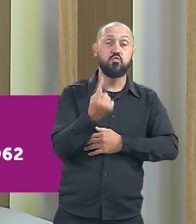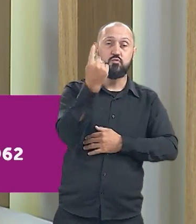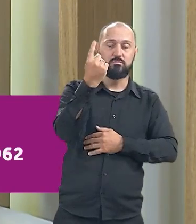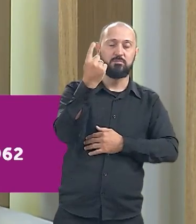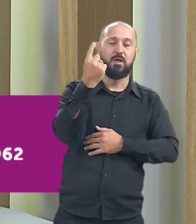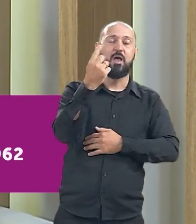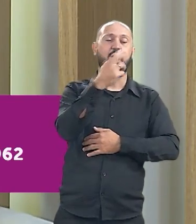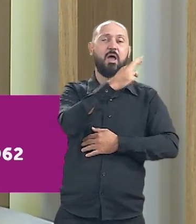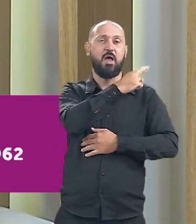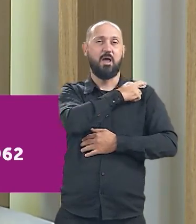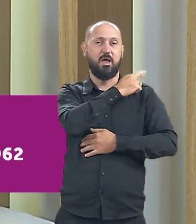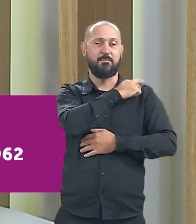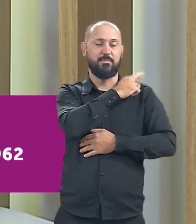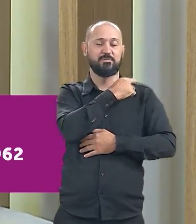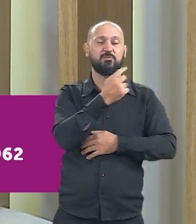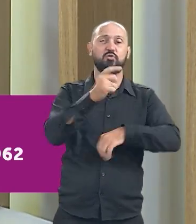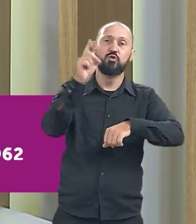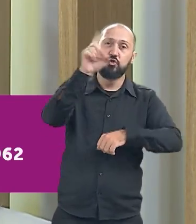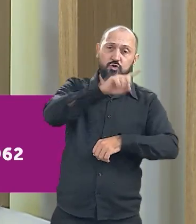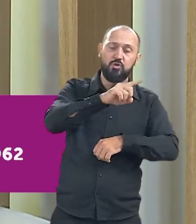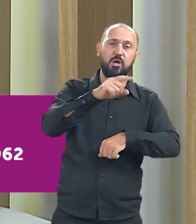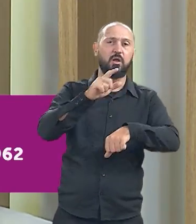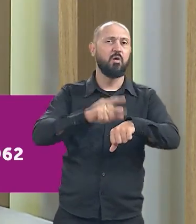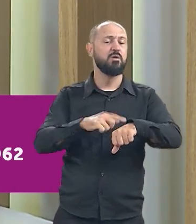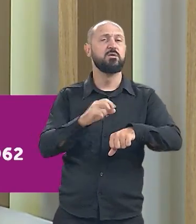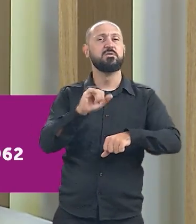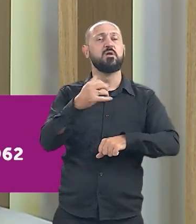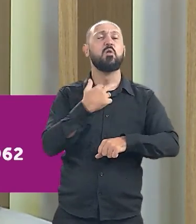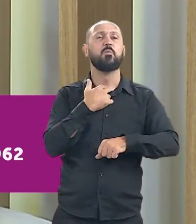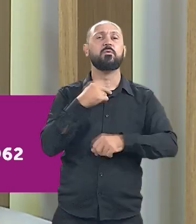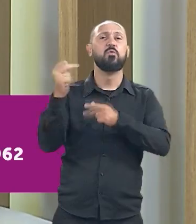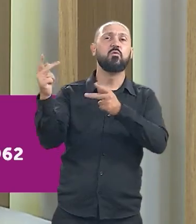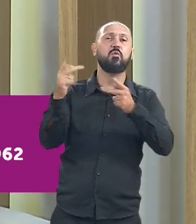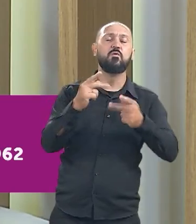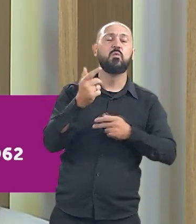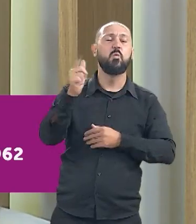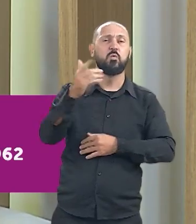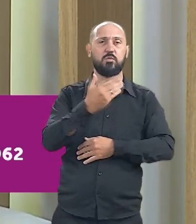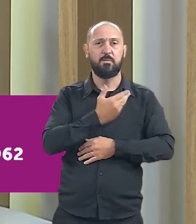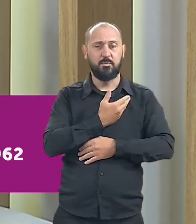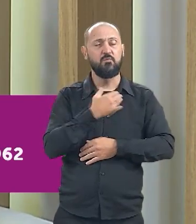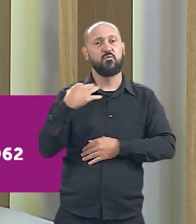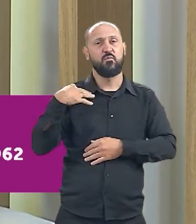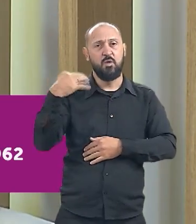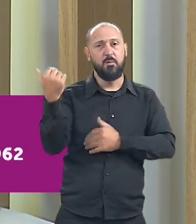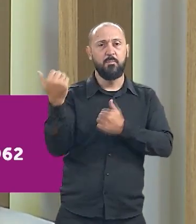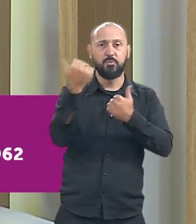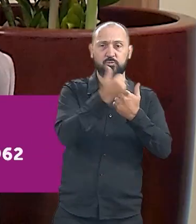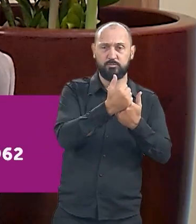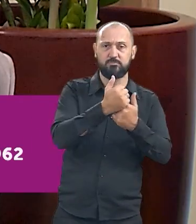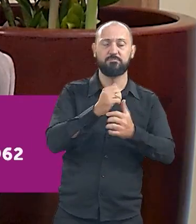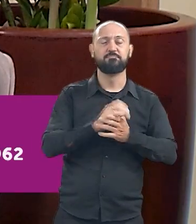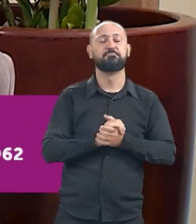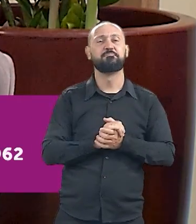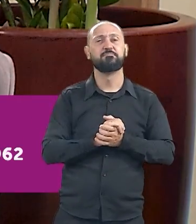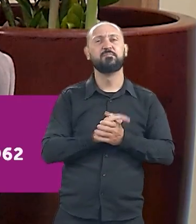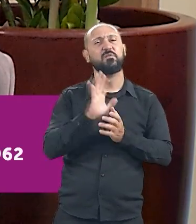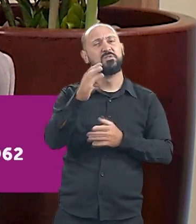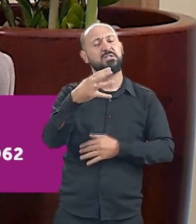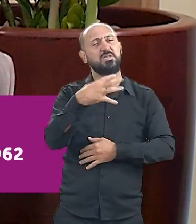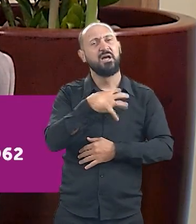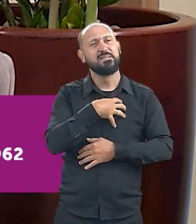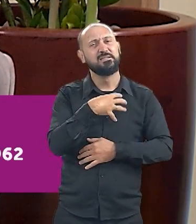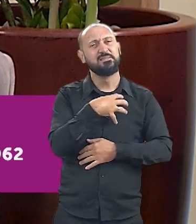aquele dia, por aquela hora. Se ele não puder, ele convida um outro colega voluntário para substituí-lo. E você já sentiu,